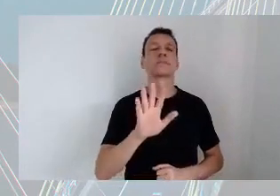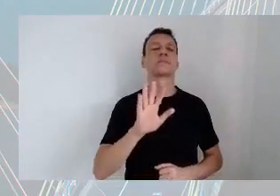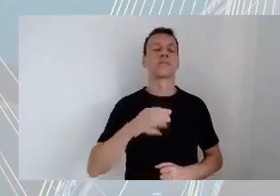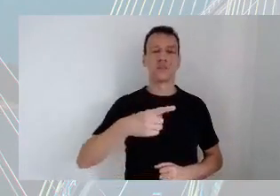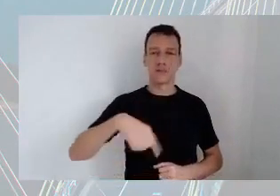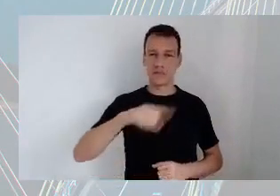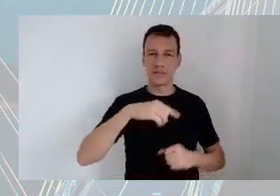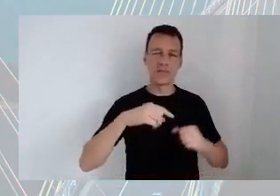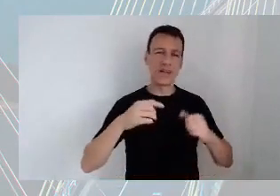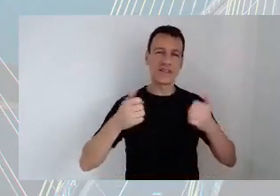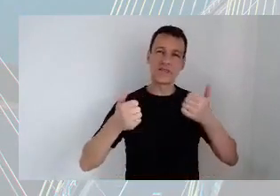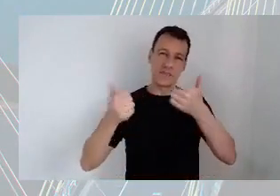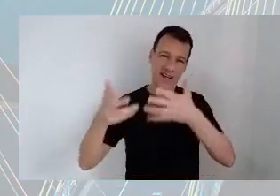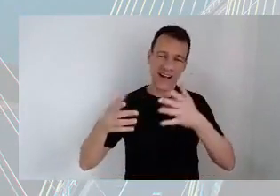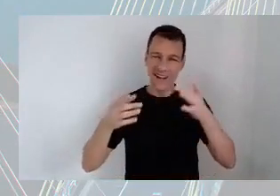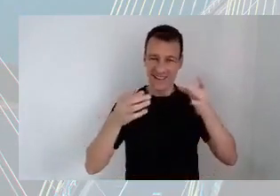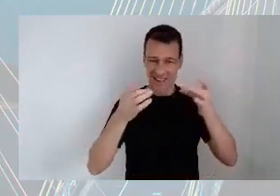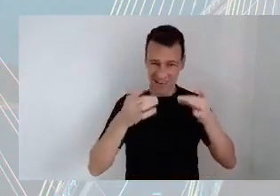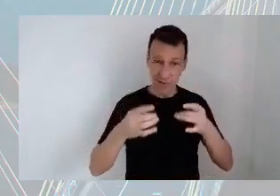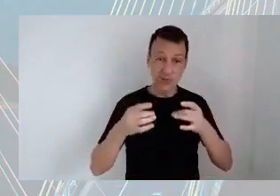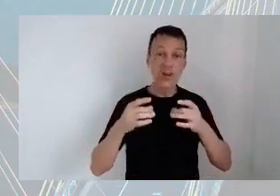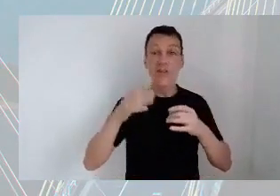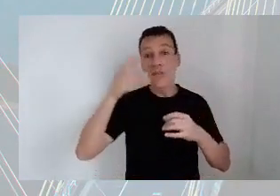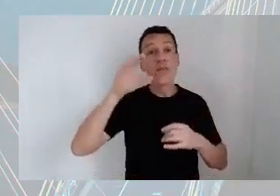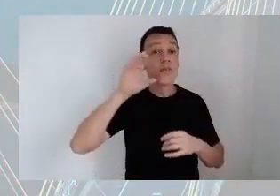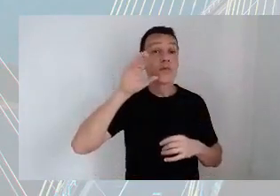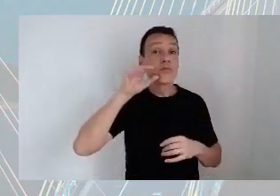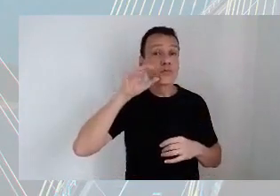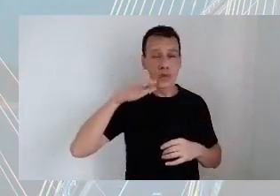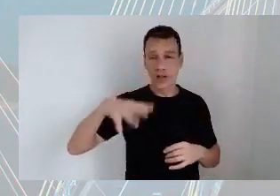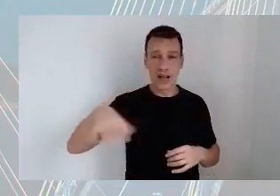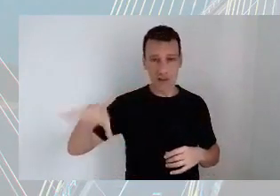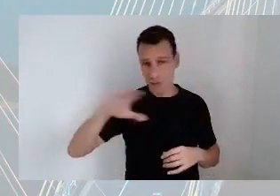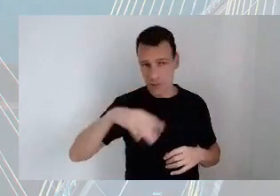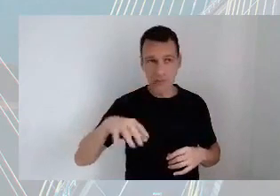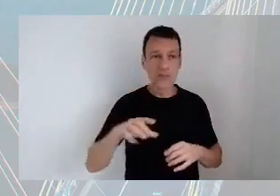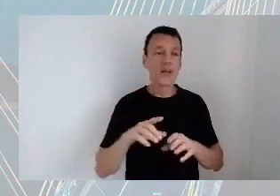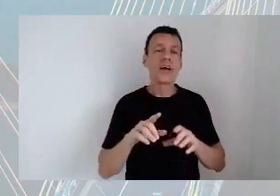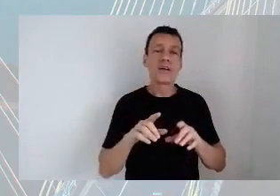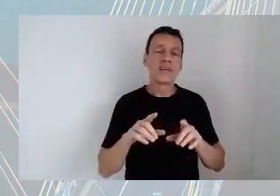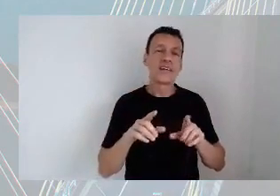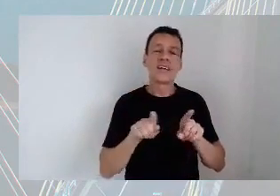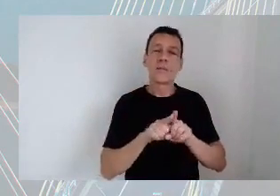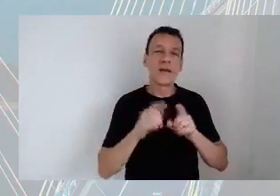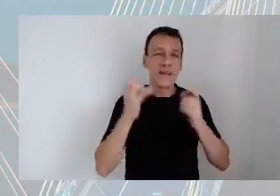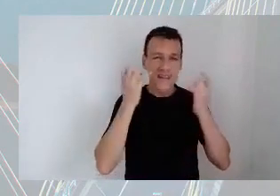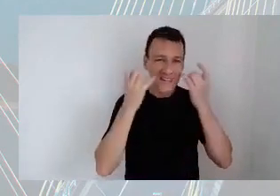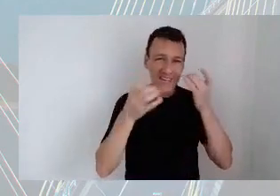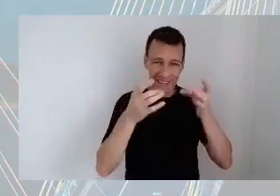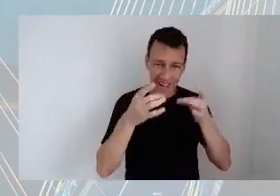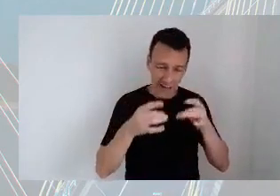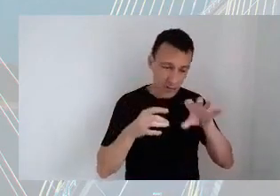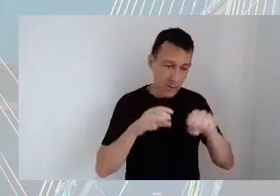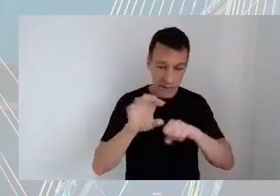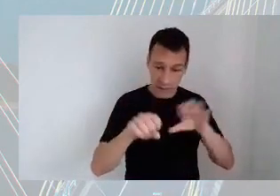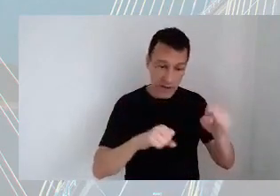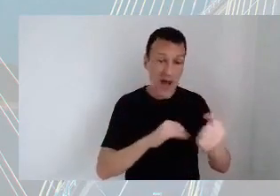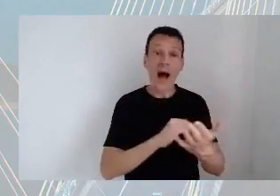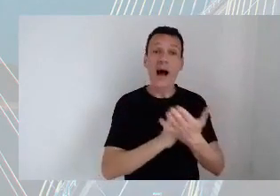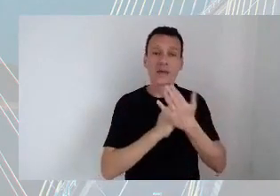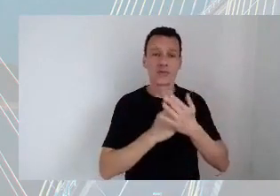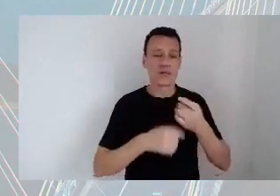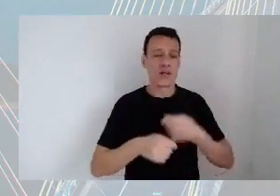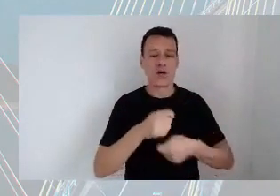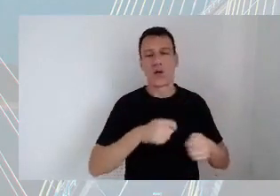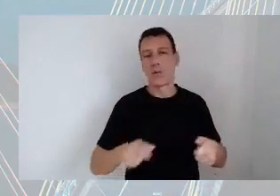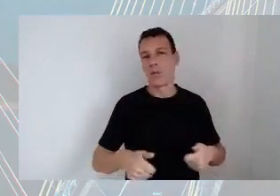de forma mais tradutível ali ao negócio, mas também conscientizar a empresa do que está sendo feito. Então, a gente tinha um cliente